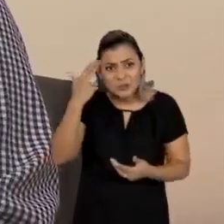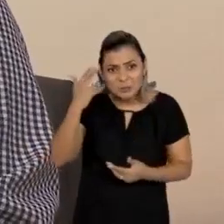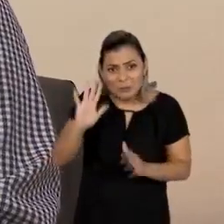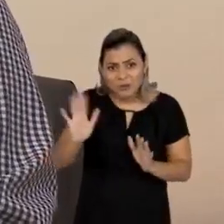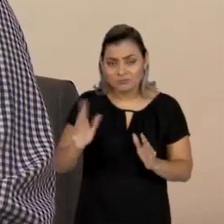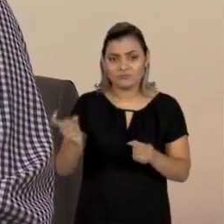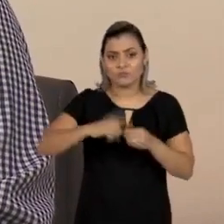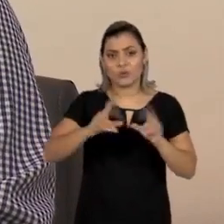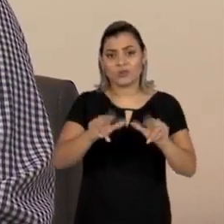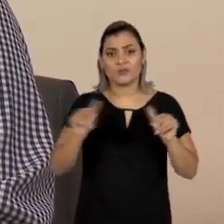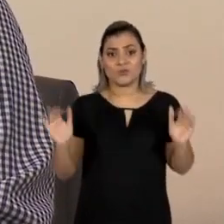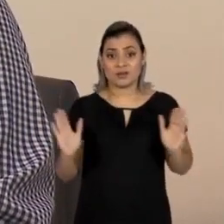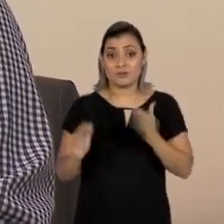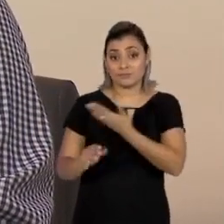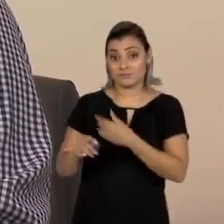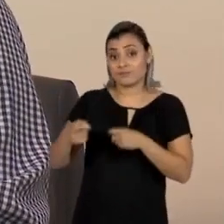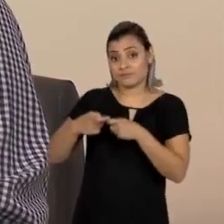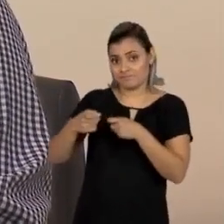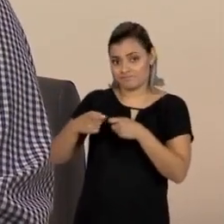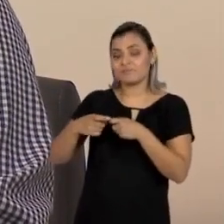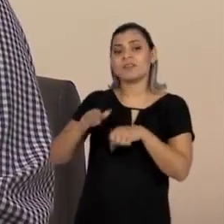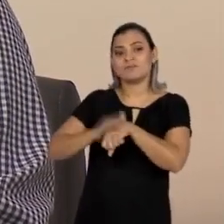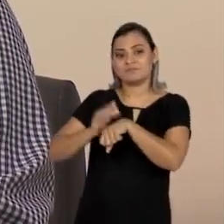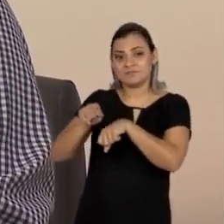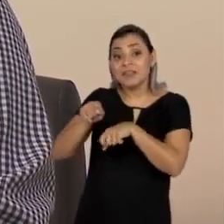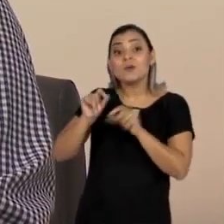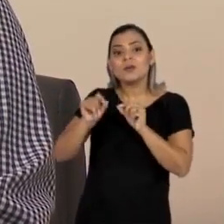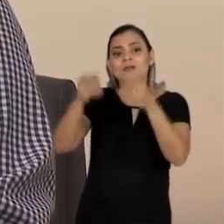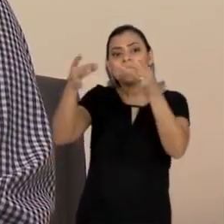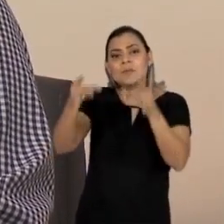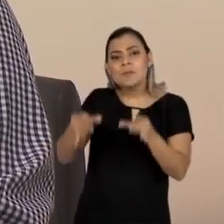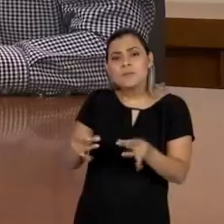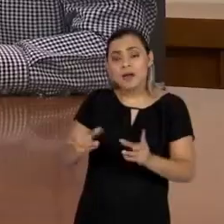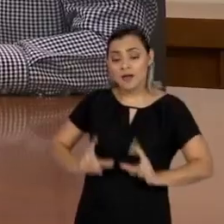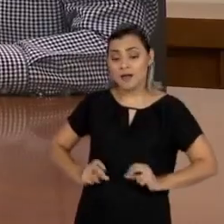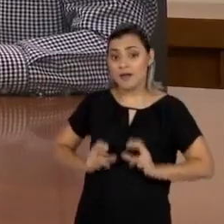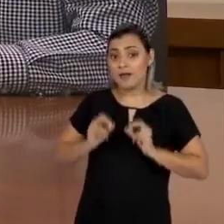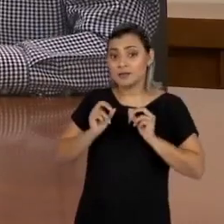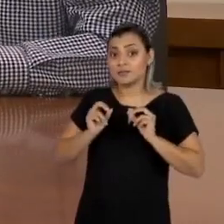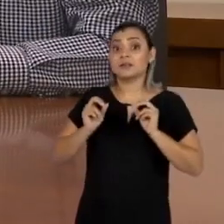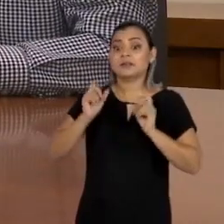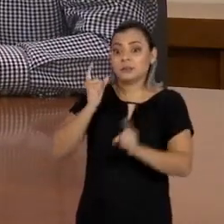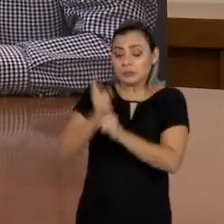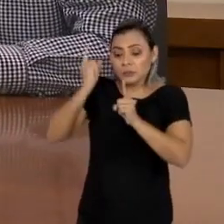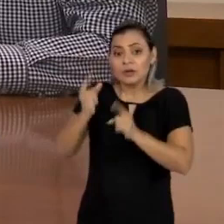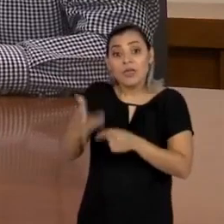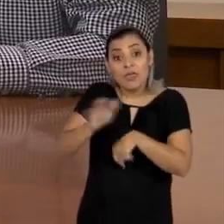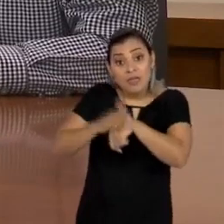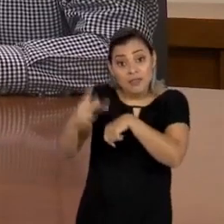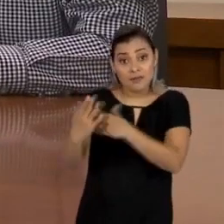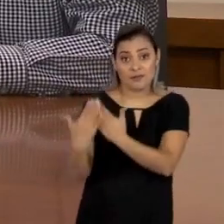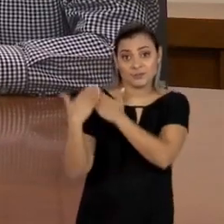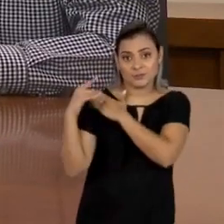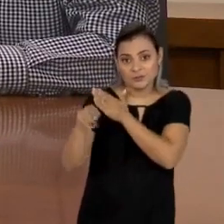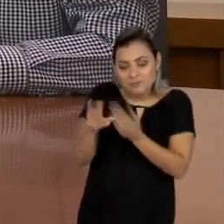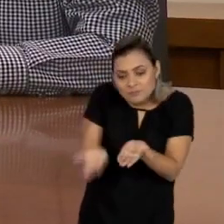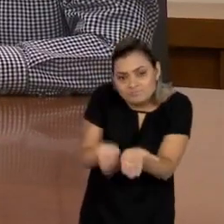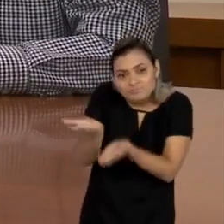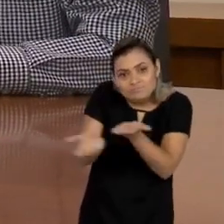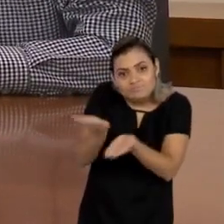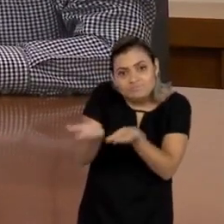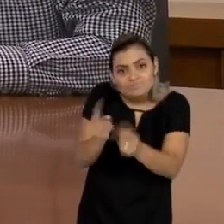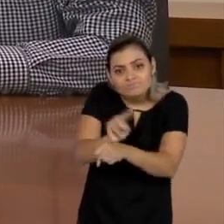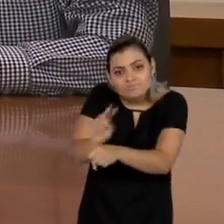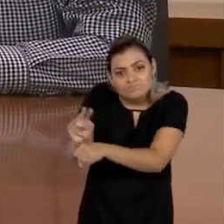O Dr. Toshio é especializado nessa vida que vem depois do chacoalhão do diagnóstico. Ele é um dos pioneiros dos